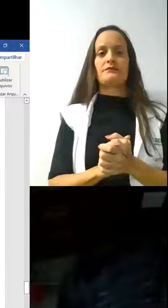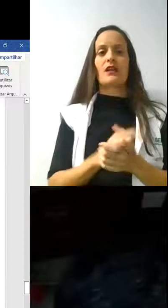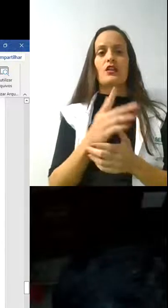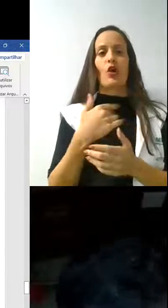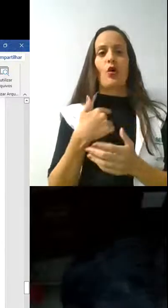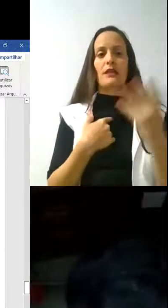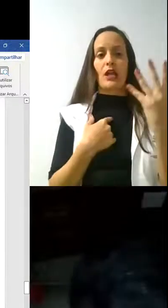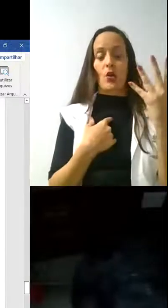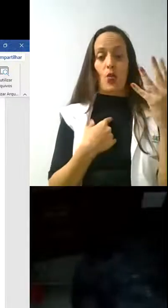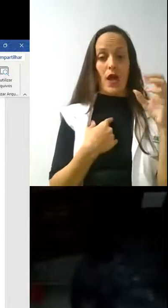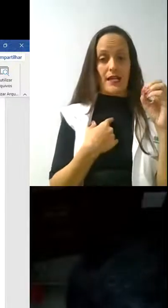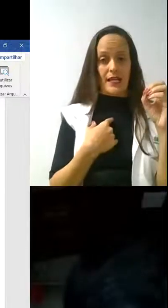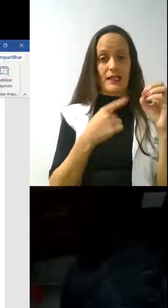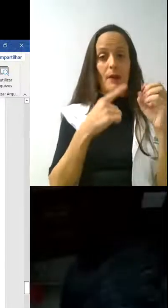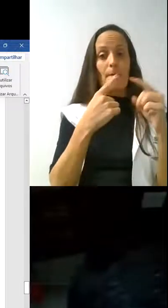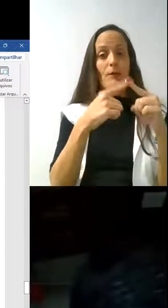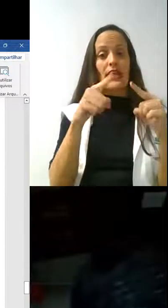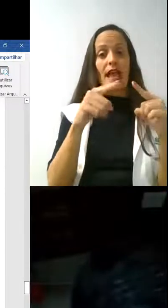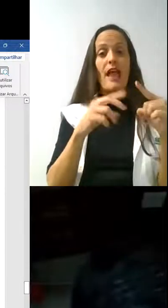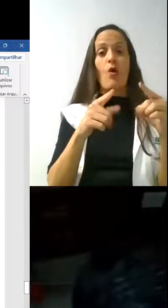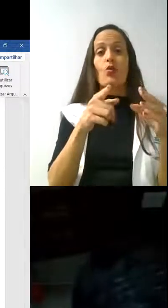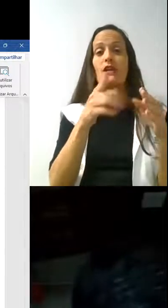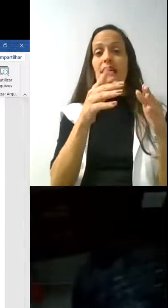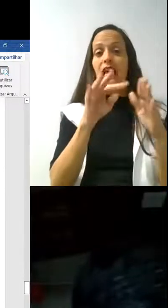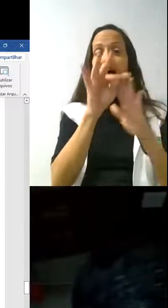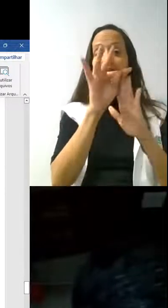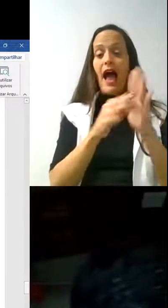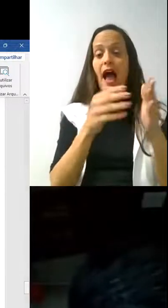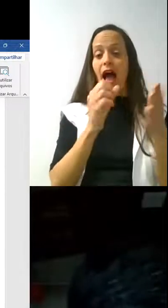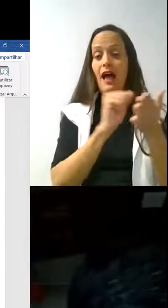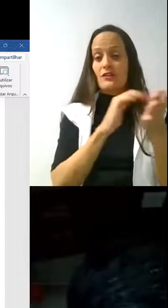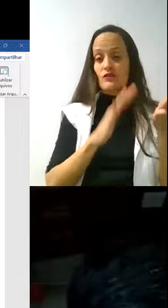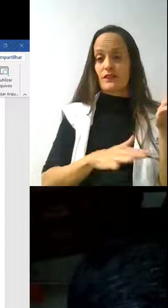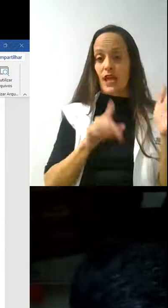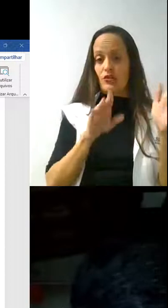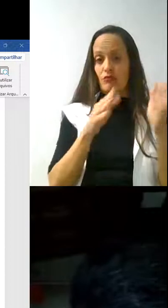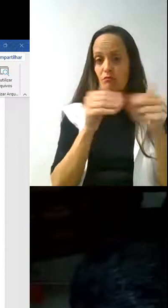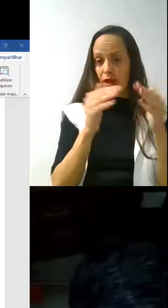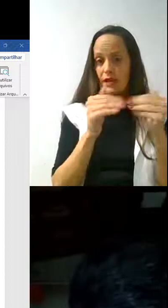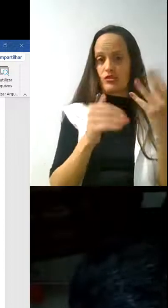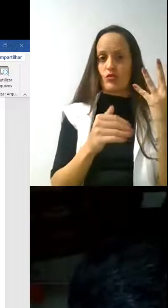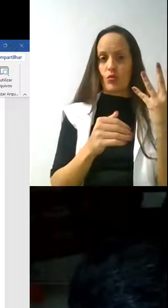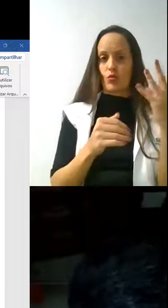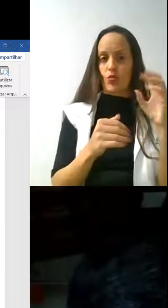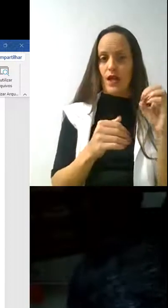e divido pelo fundo da escala. 400. Ficar quanto? Vou fazer a continha aqui.